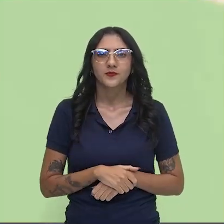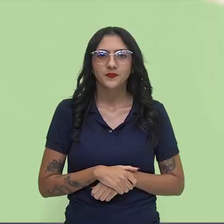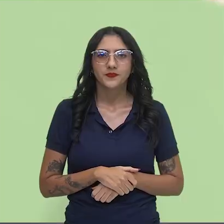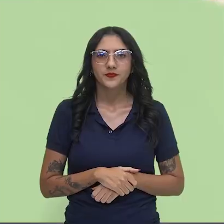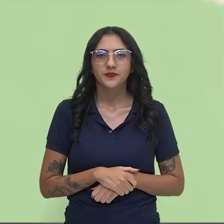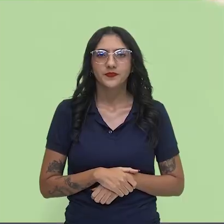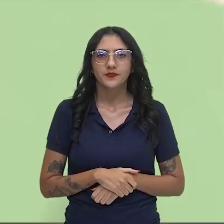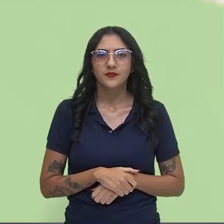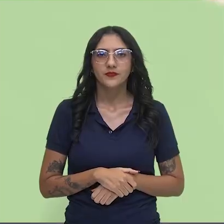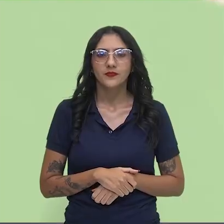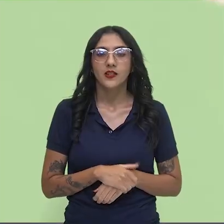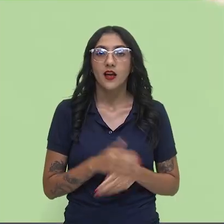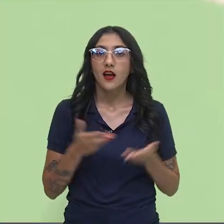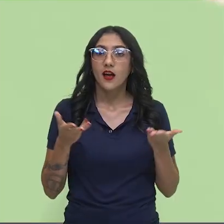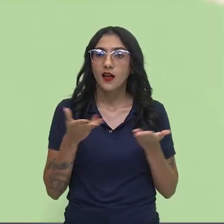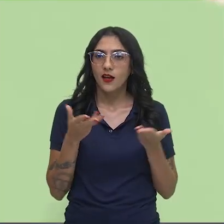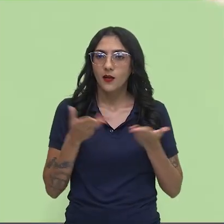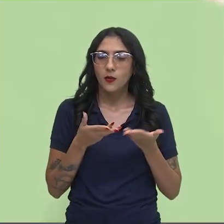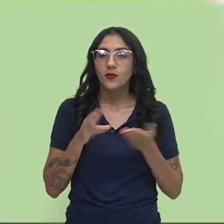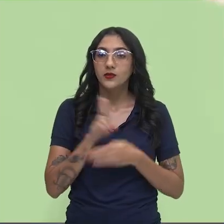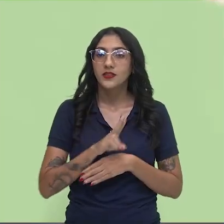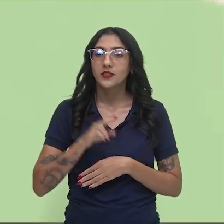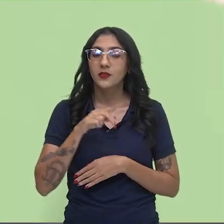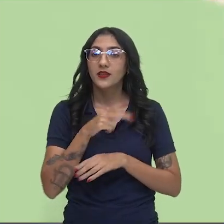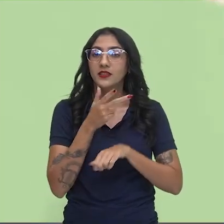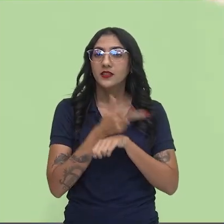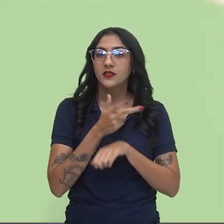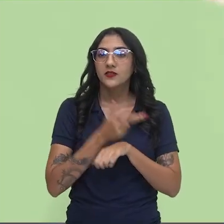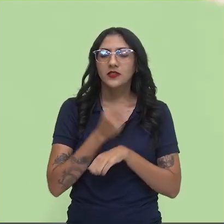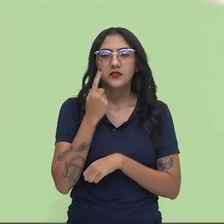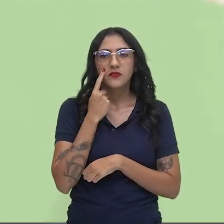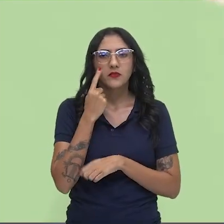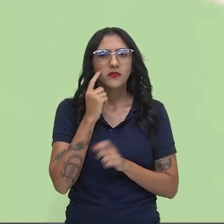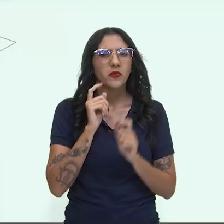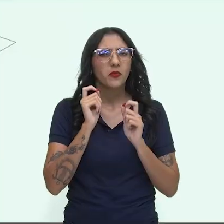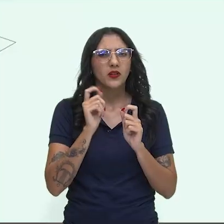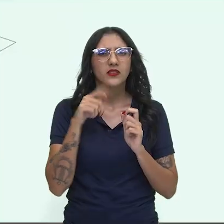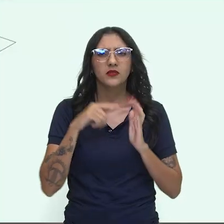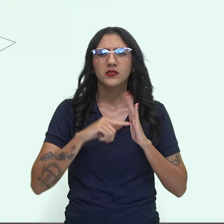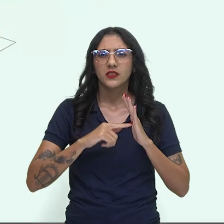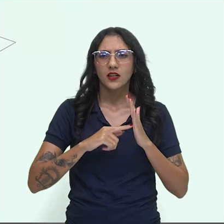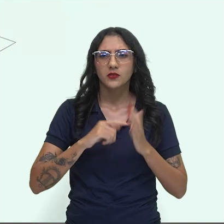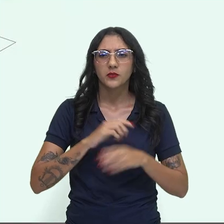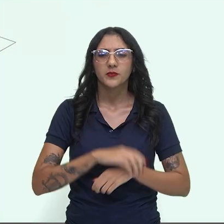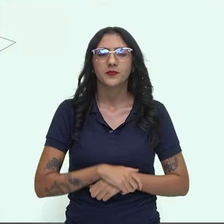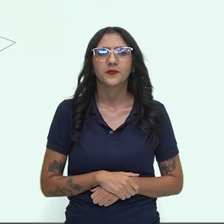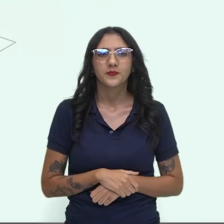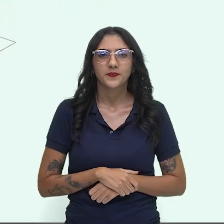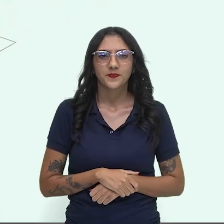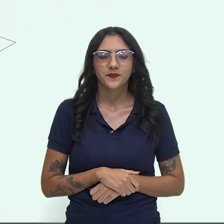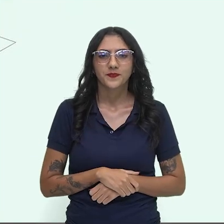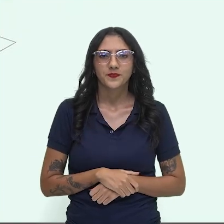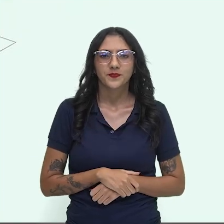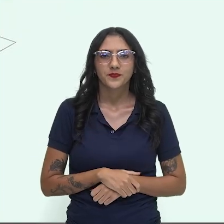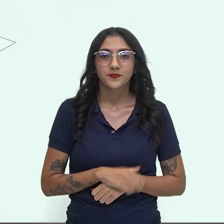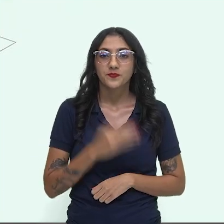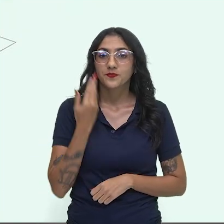E agora, com base no vídeo, vamos ver o que são esses geradores elétricos. Olha